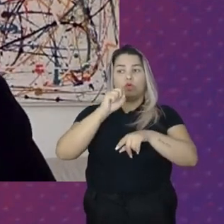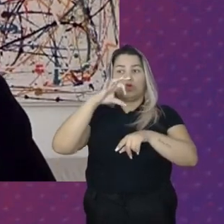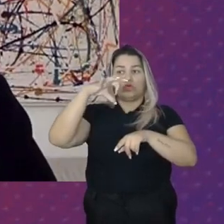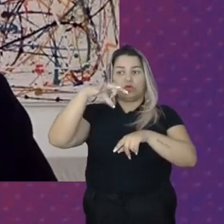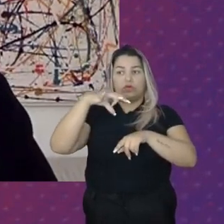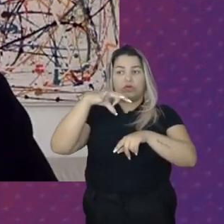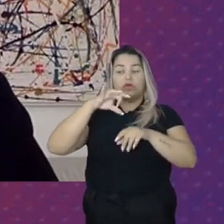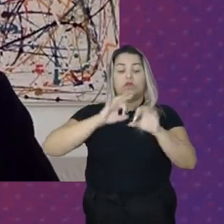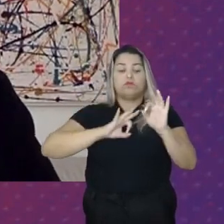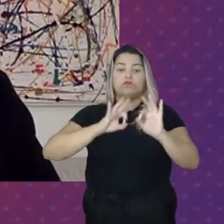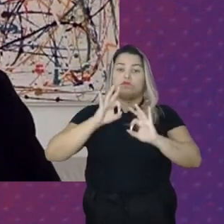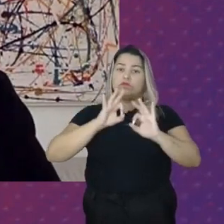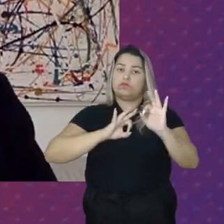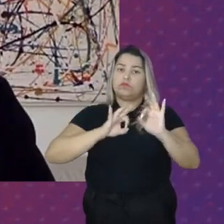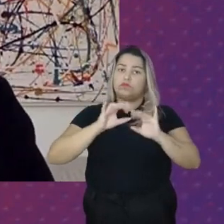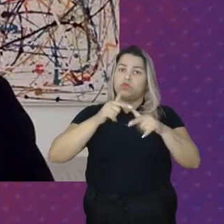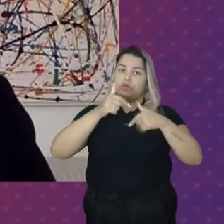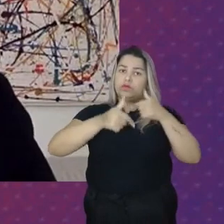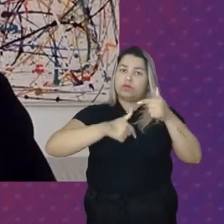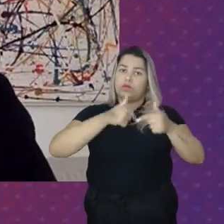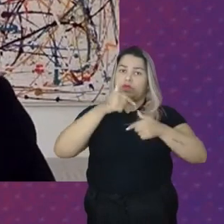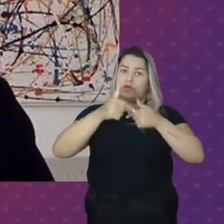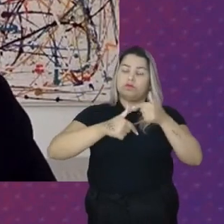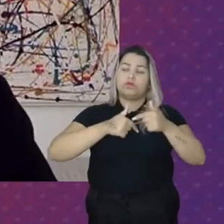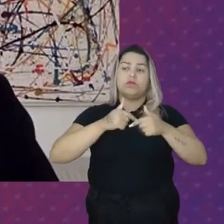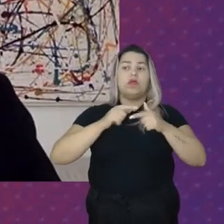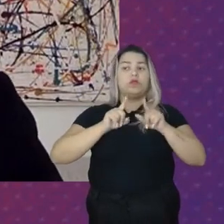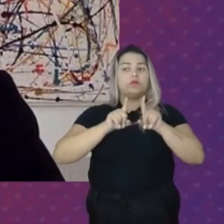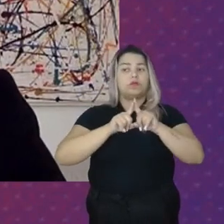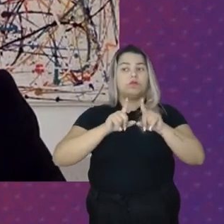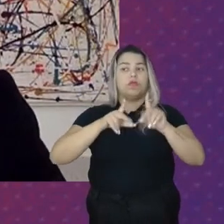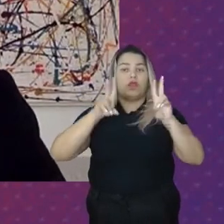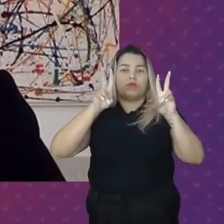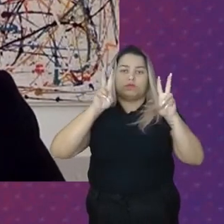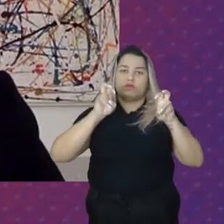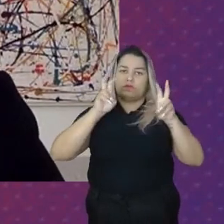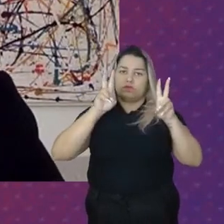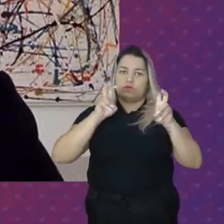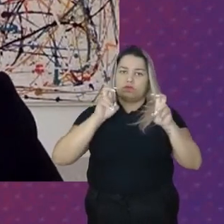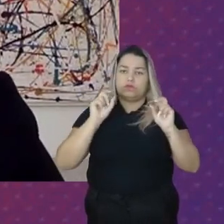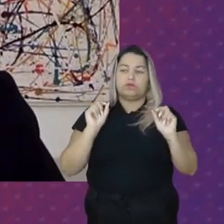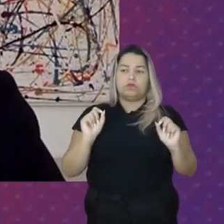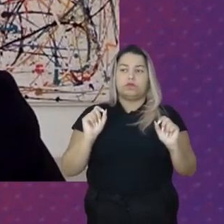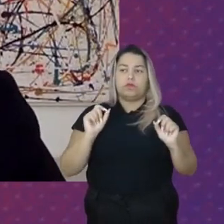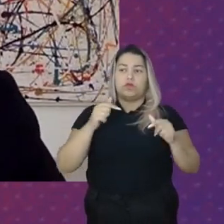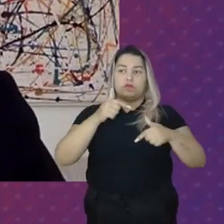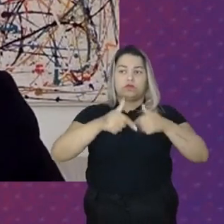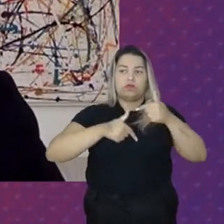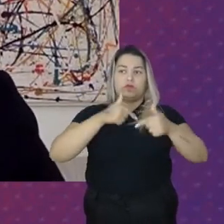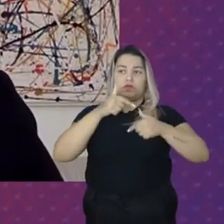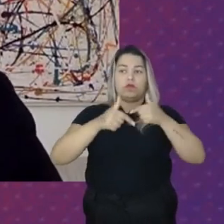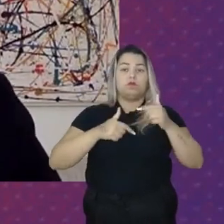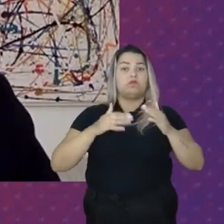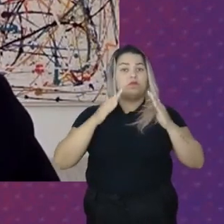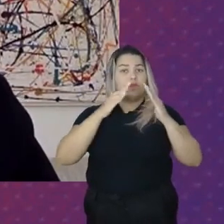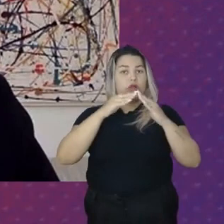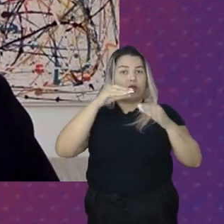da Organização Internacional do Trabalho, dedicada ao tema do trabalho doméstico.